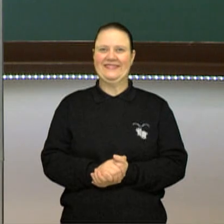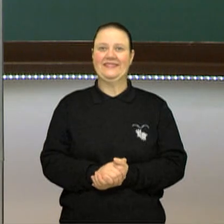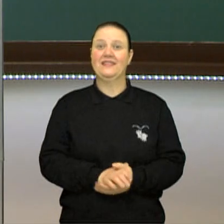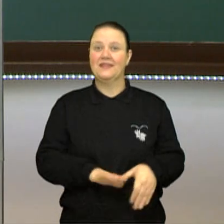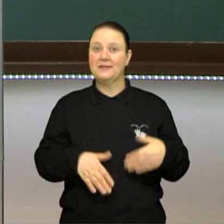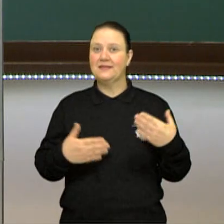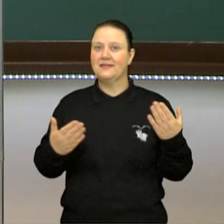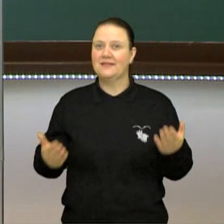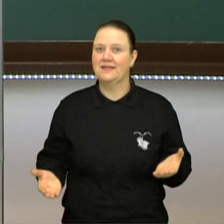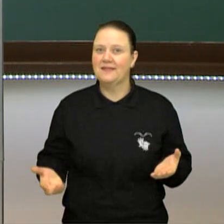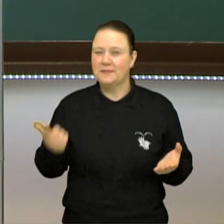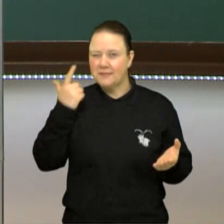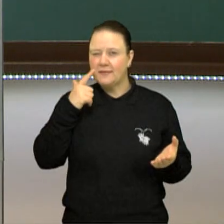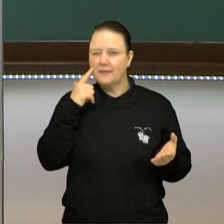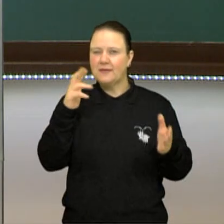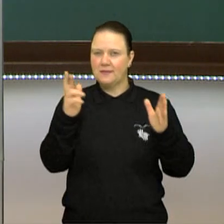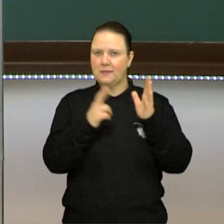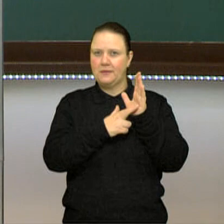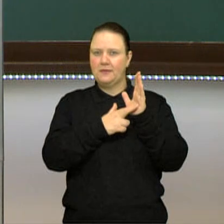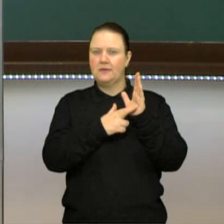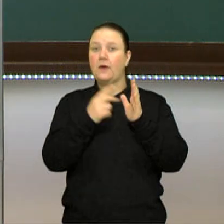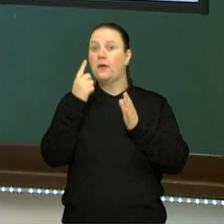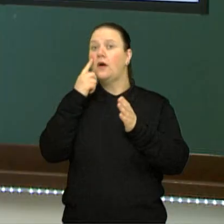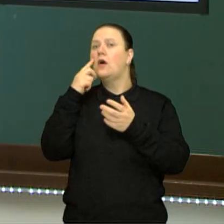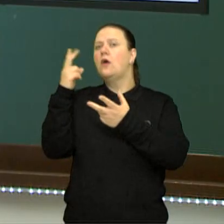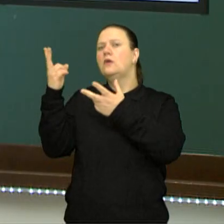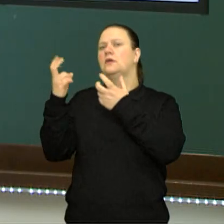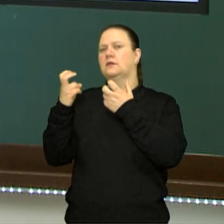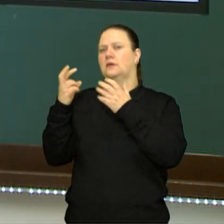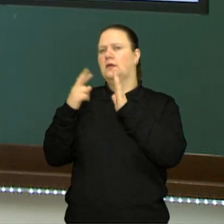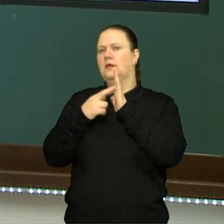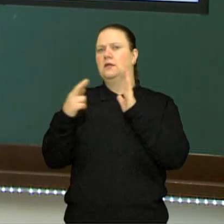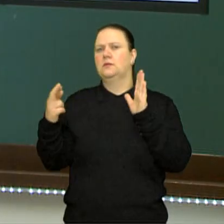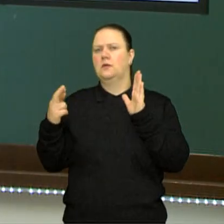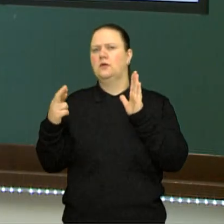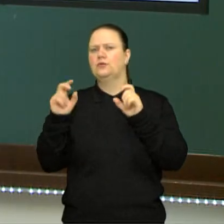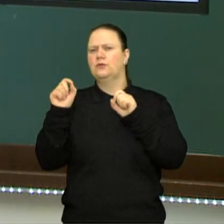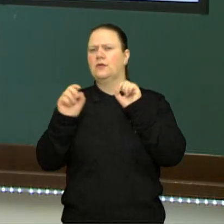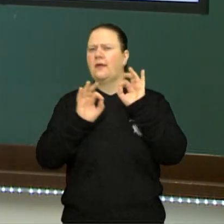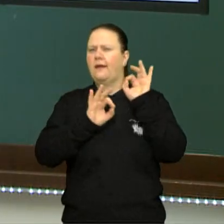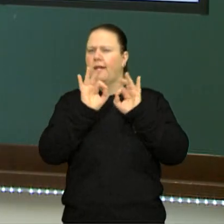E aí, pessoal, conseguiram responder? Vamos ver aqui, então, a resposta que o professor